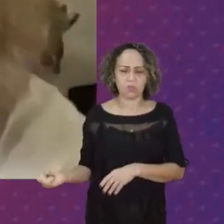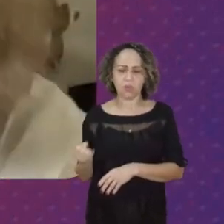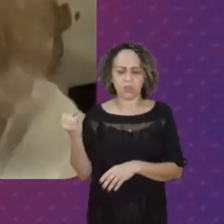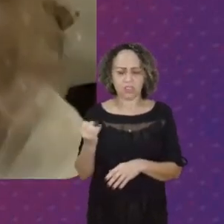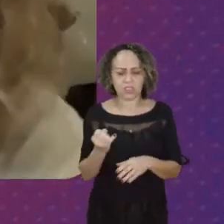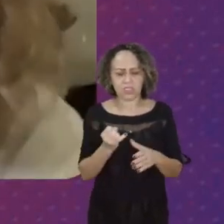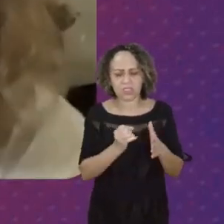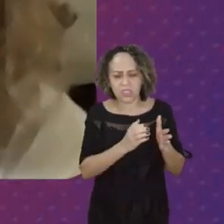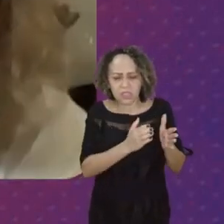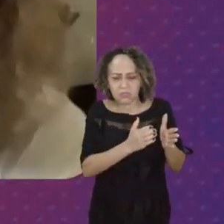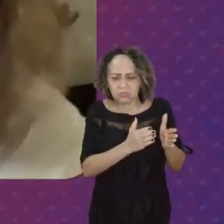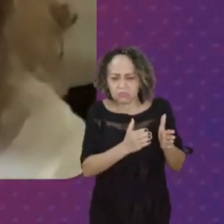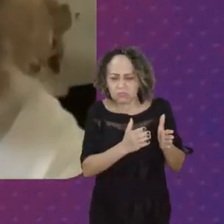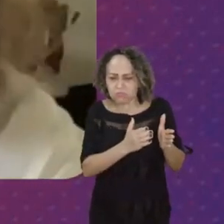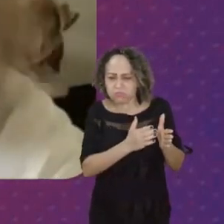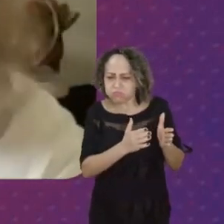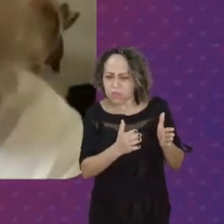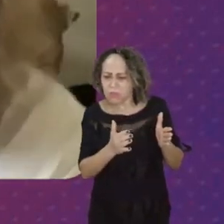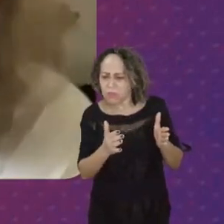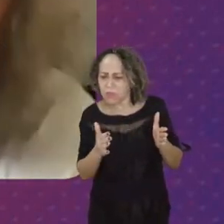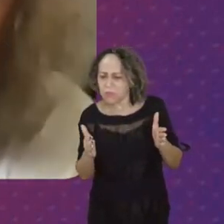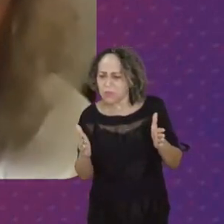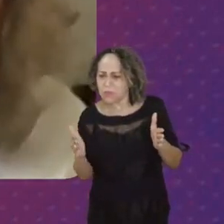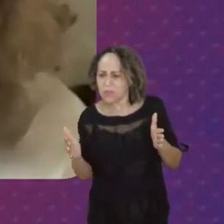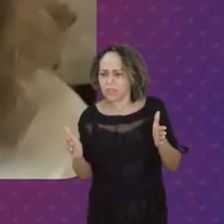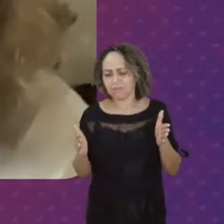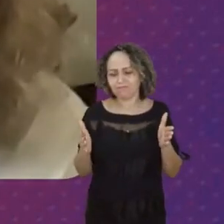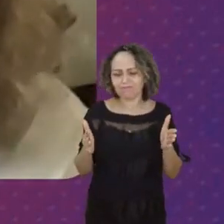longo desses